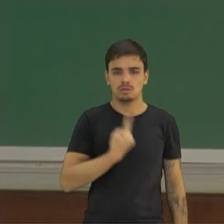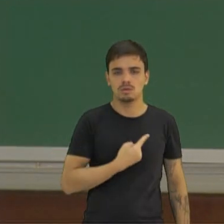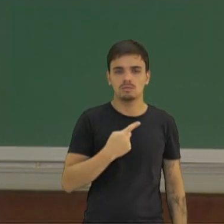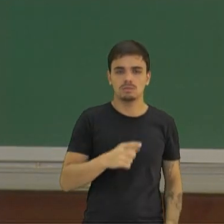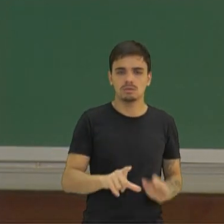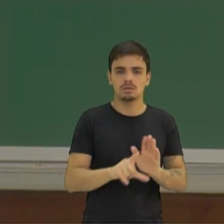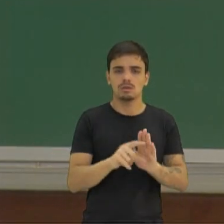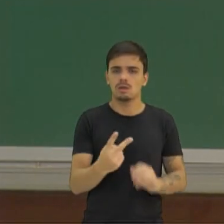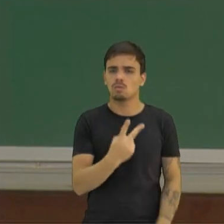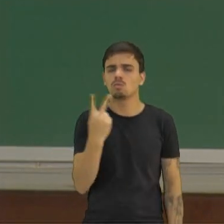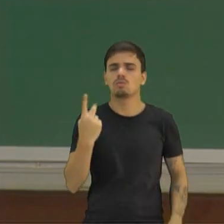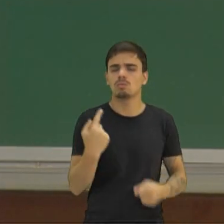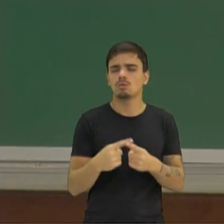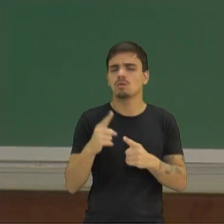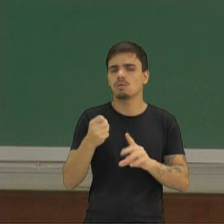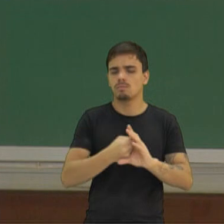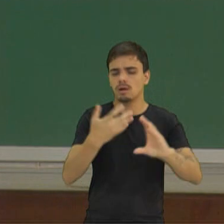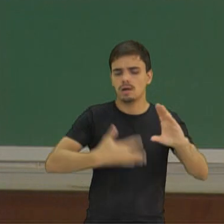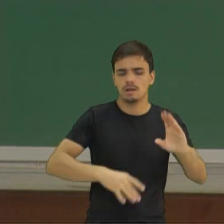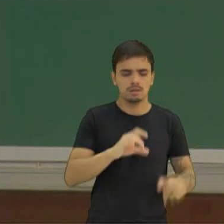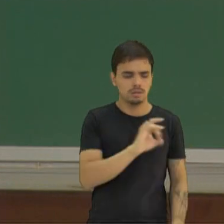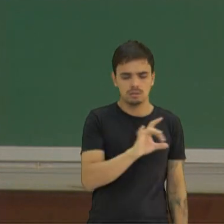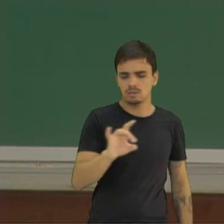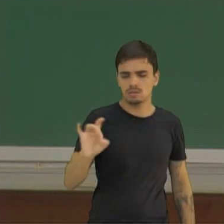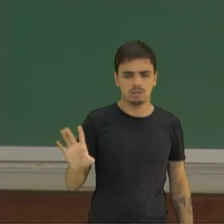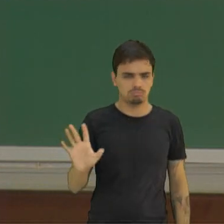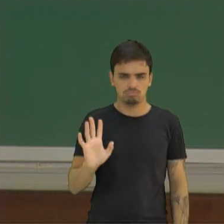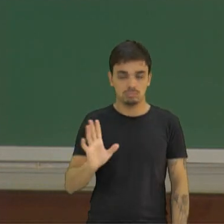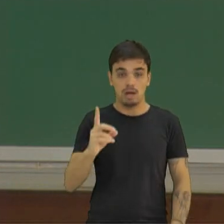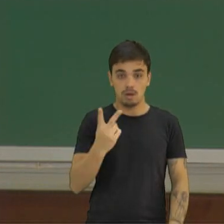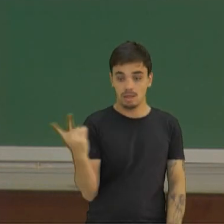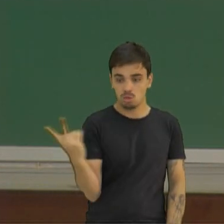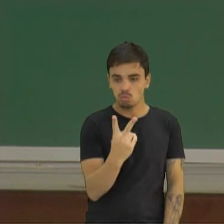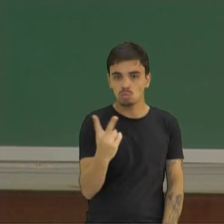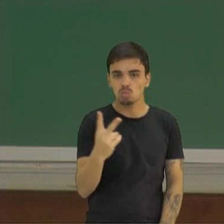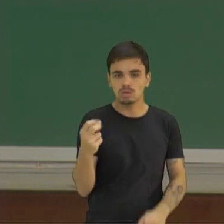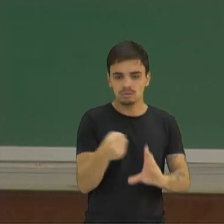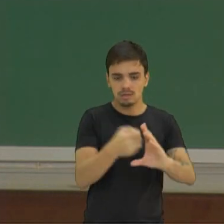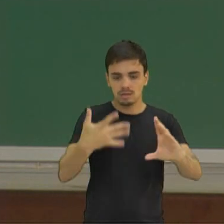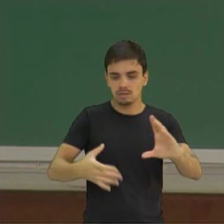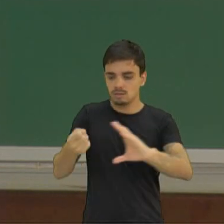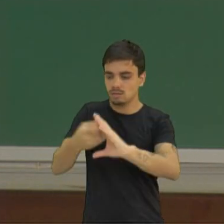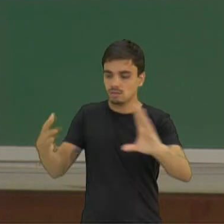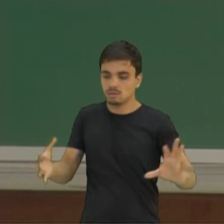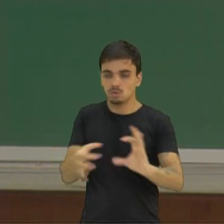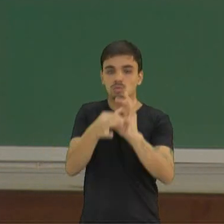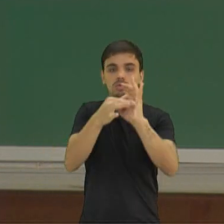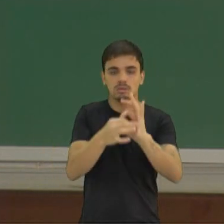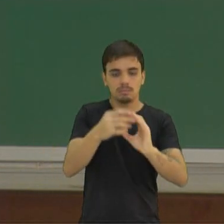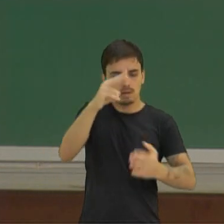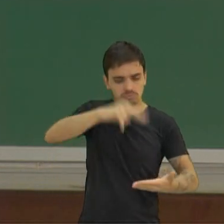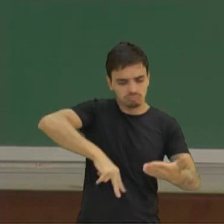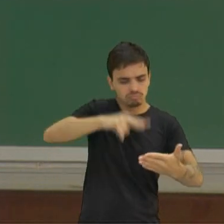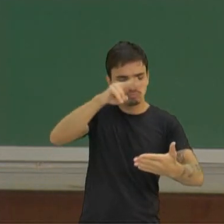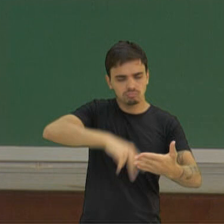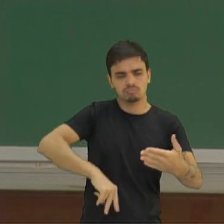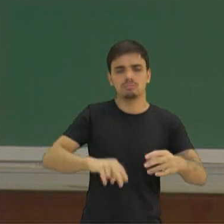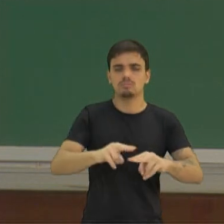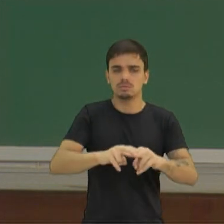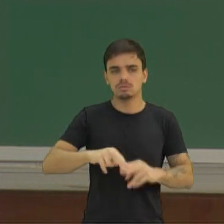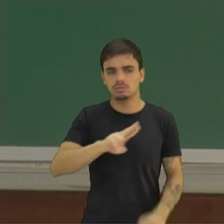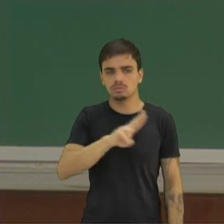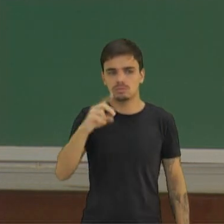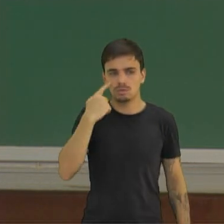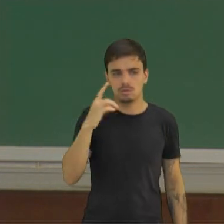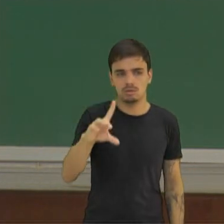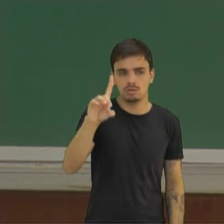de segunda lei porque nós não tá fazendo uma característica de cada vez agora ele pegou duas características de cada vez para analisar E aí se eu